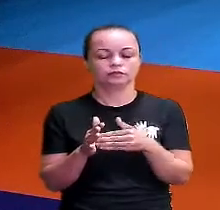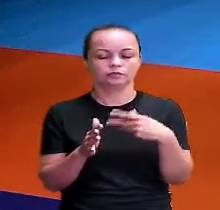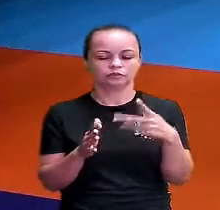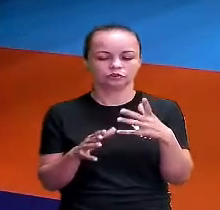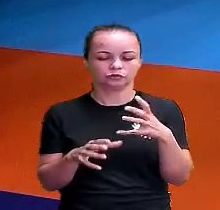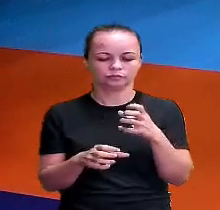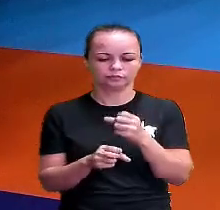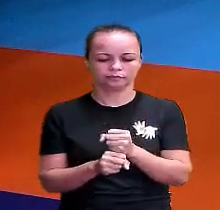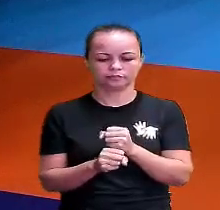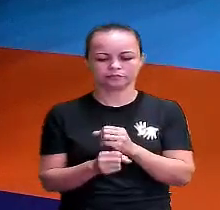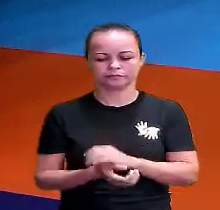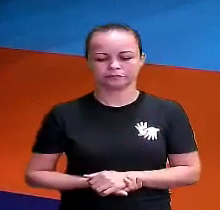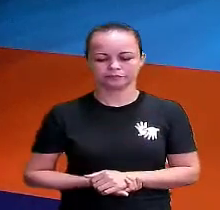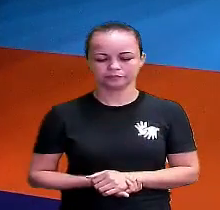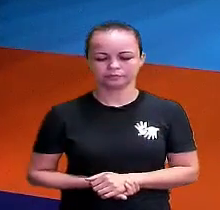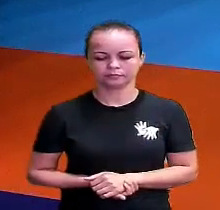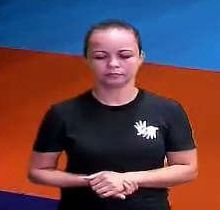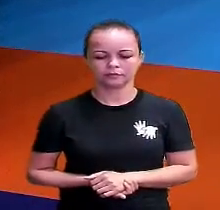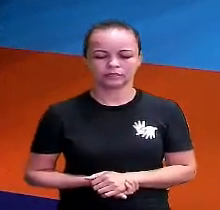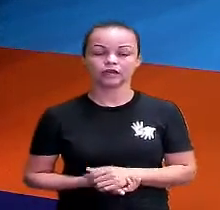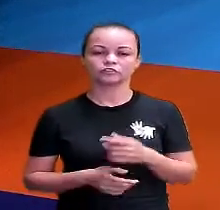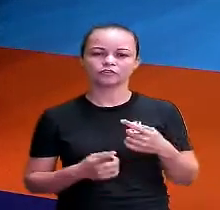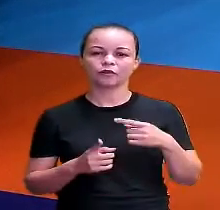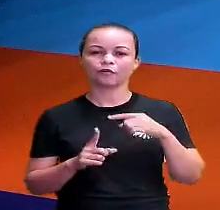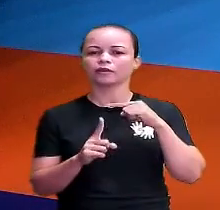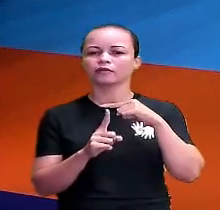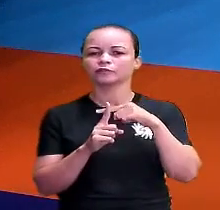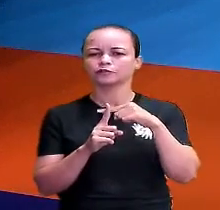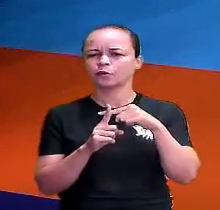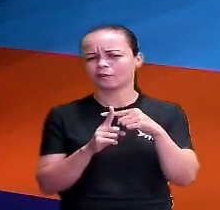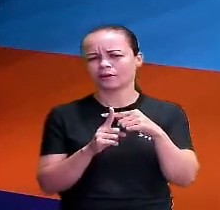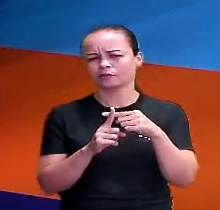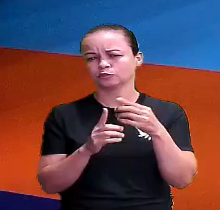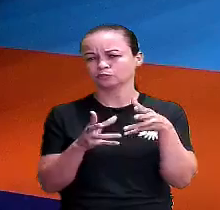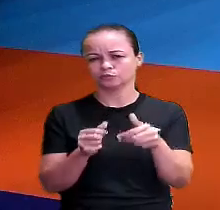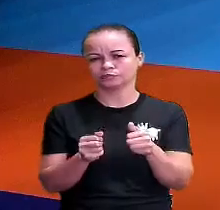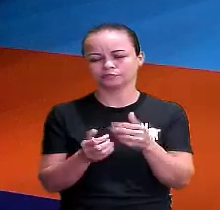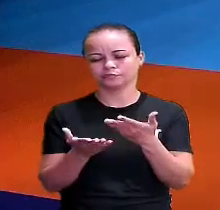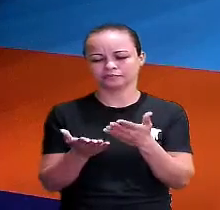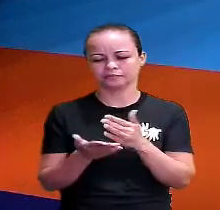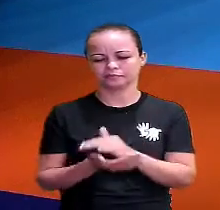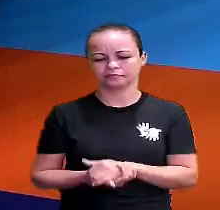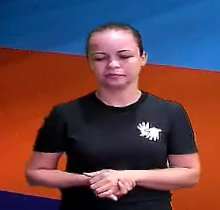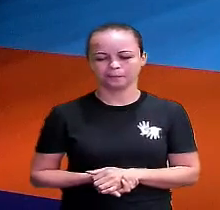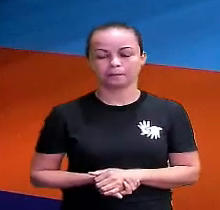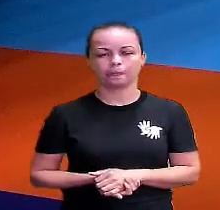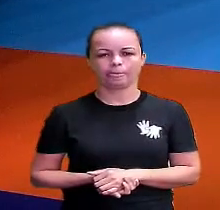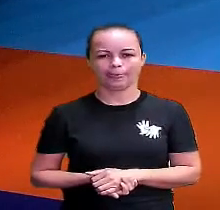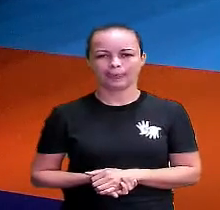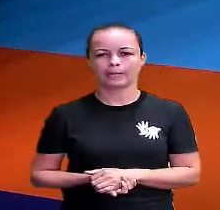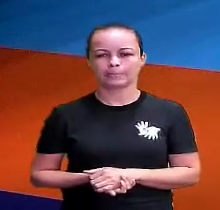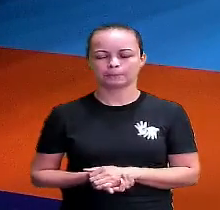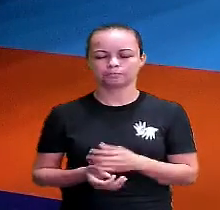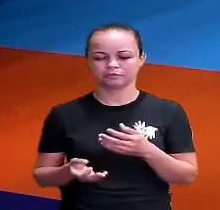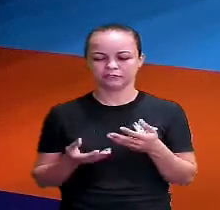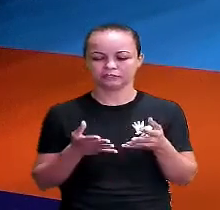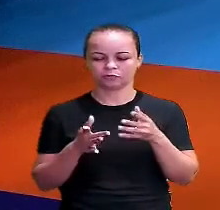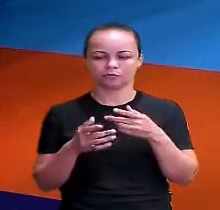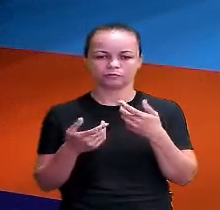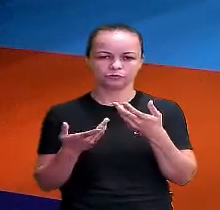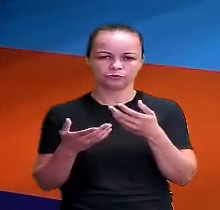dela. Então, a gente vai somar tudinho que ela gastou, né? Pega ali as continhas dela todinha e